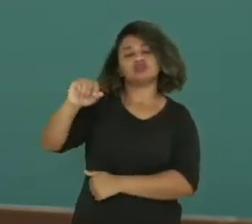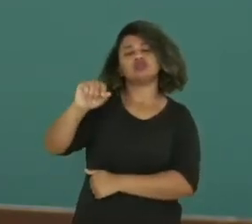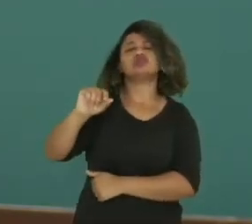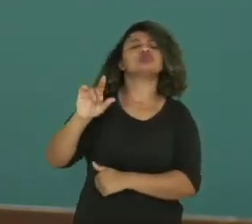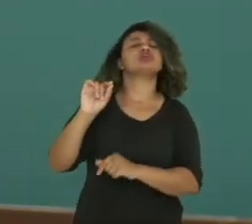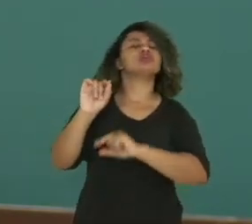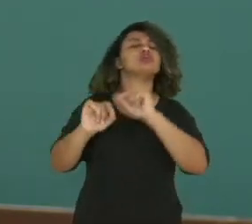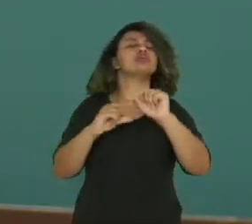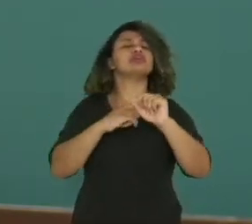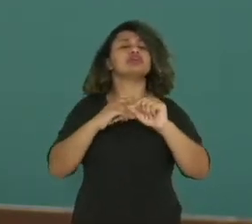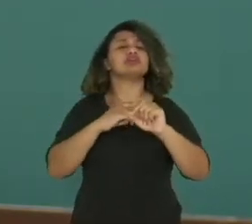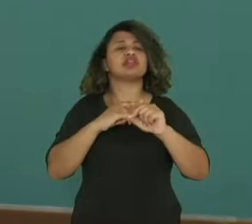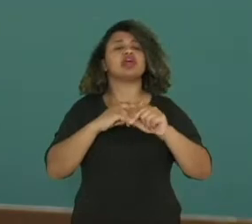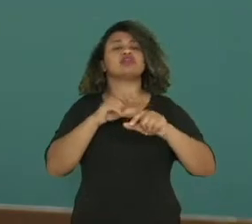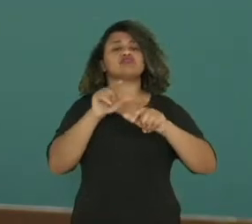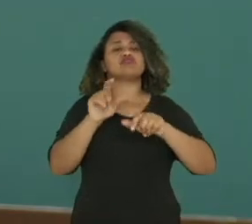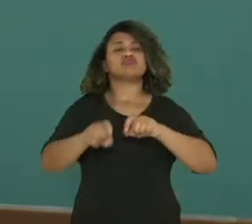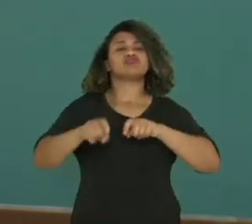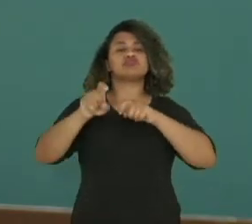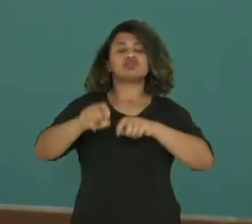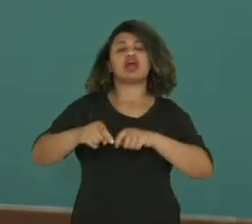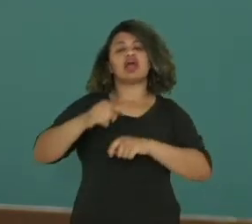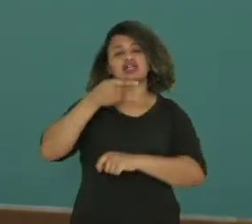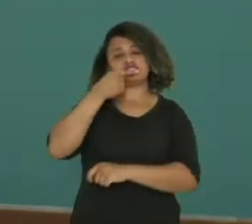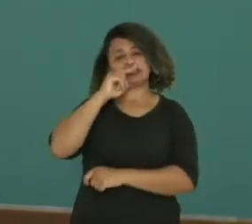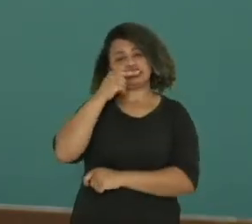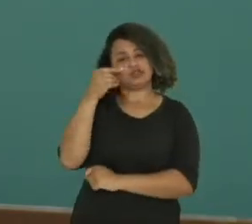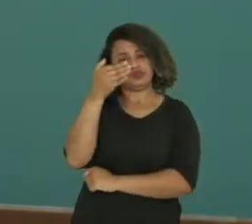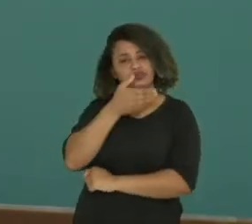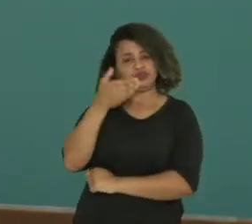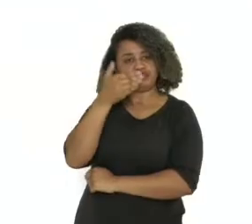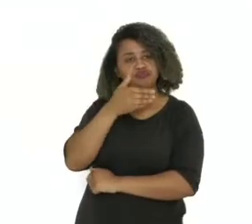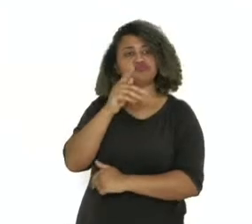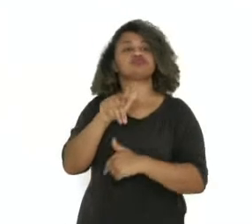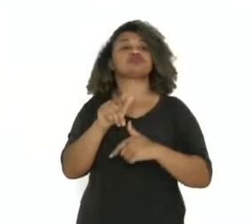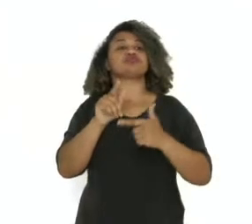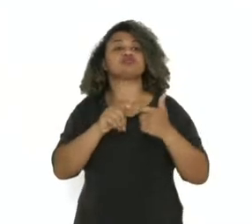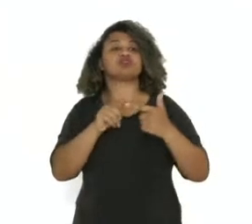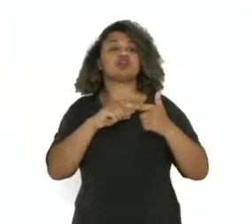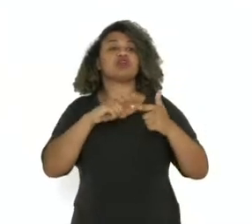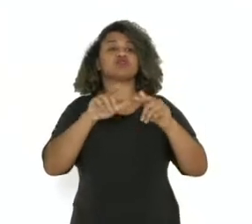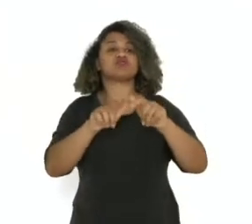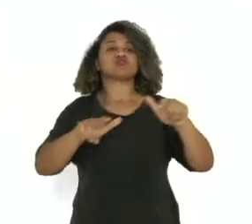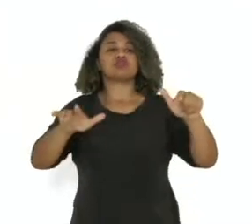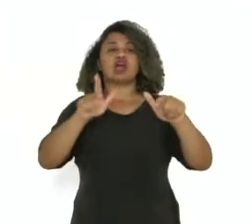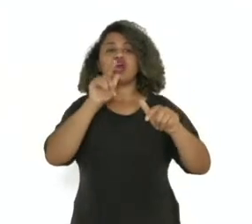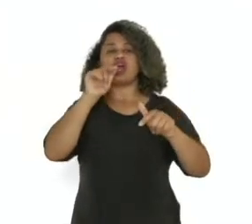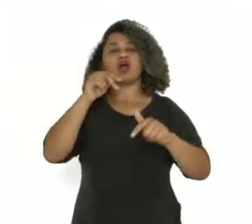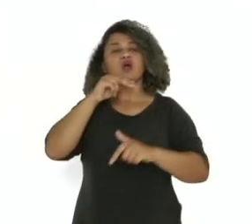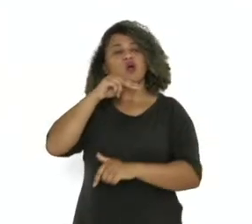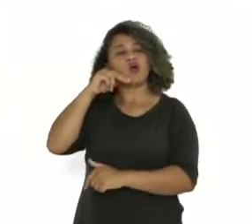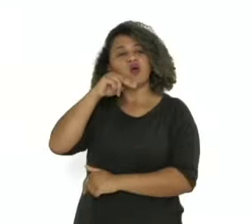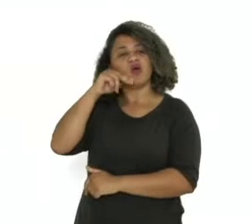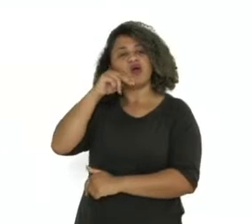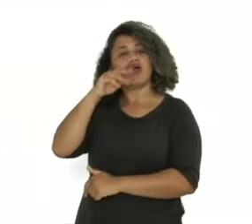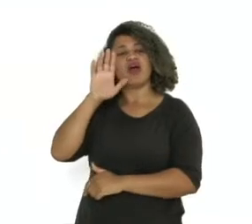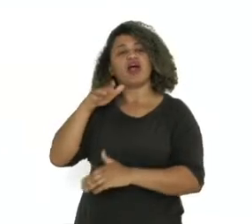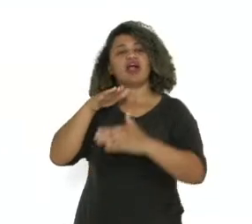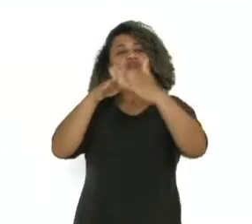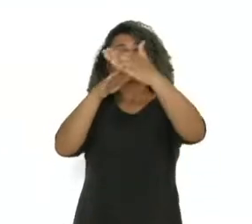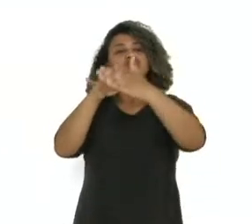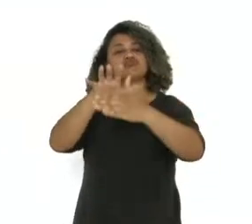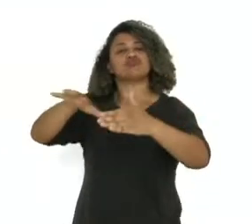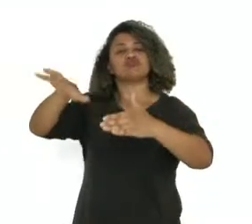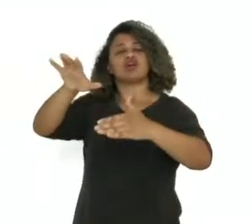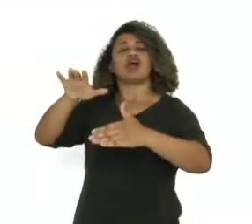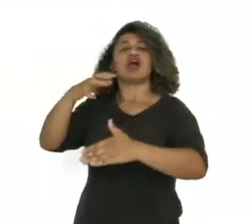a gente vai ter? Área de cultivo de cana-de-açúcar, que ocupa ali desde o Rio Grande do Norte até a Bahia.